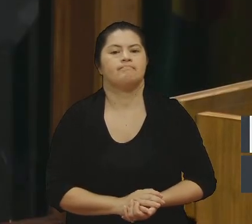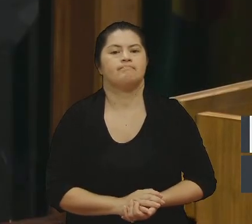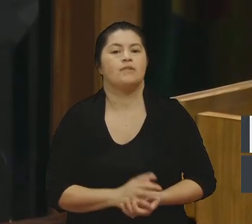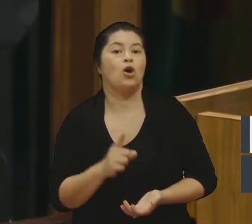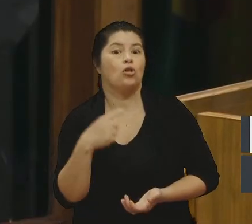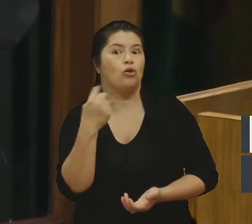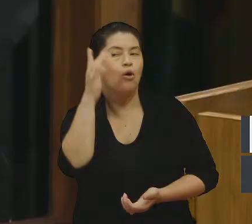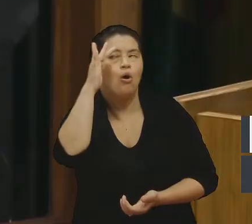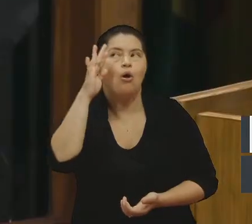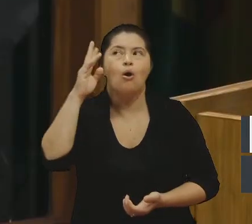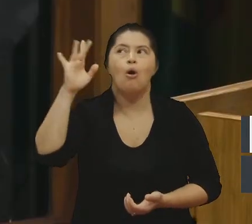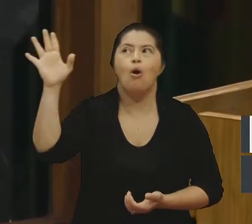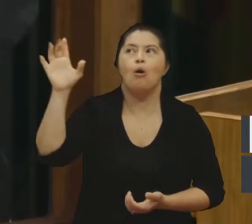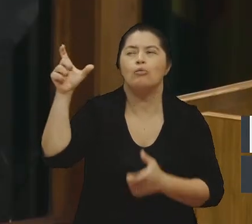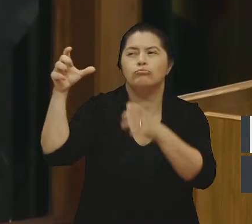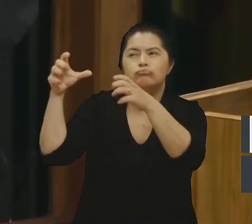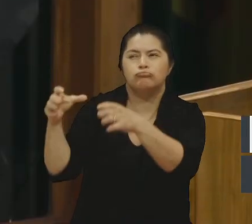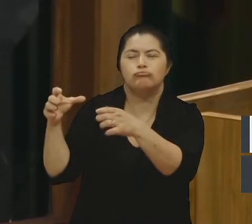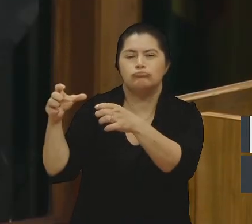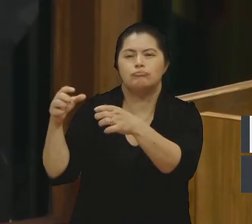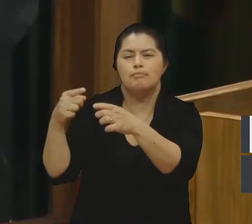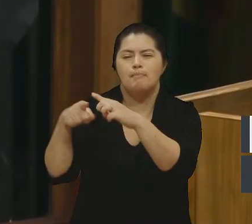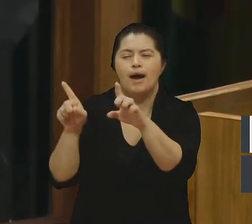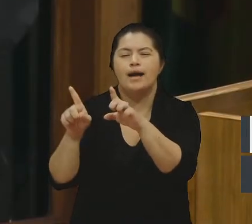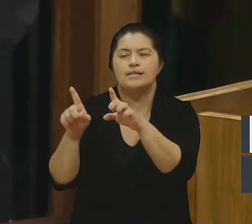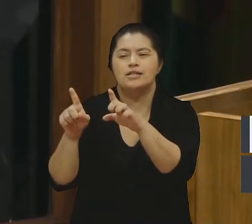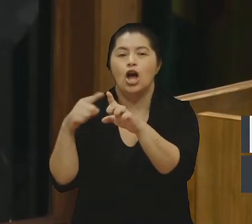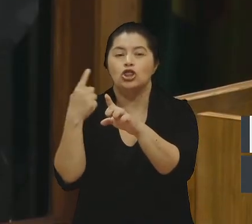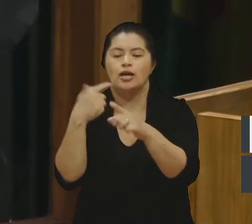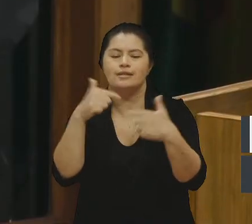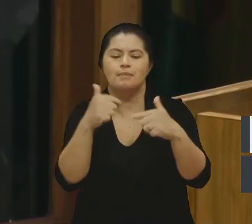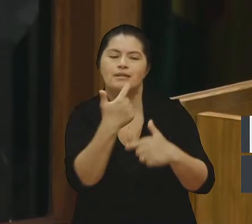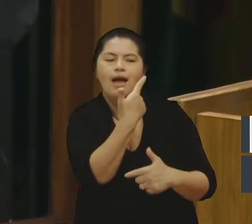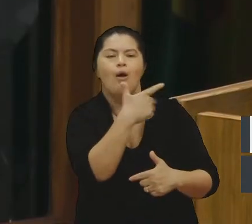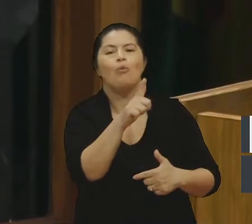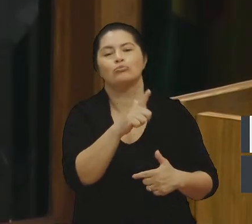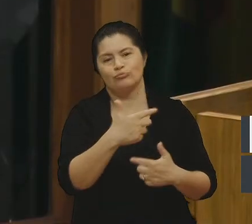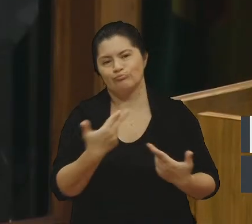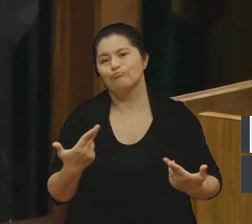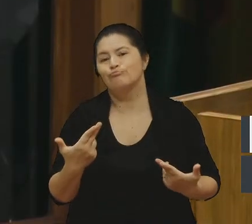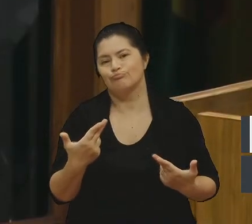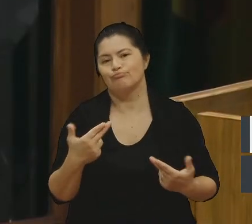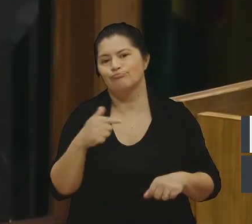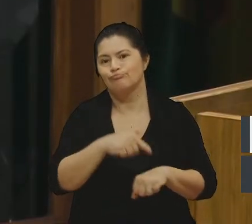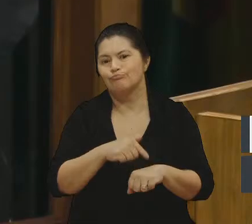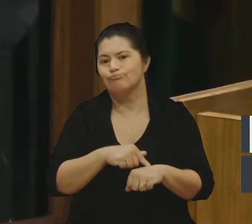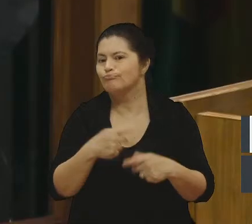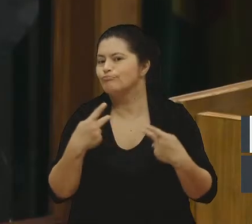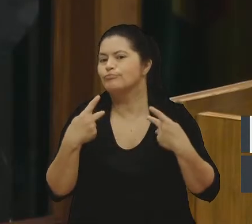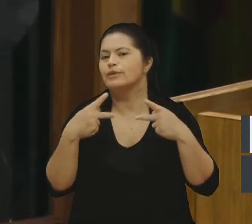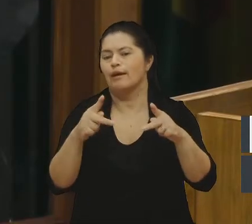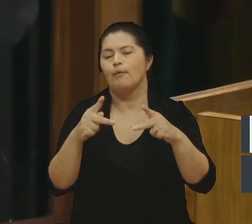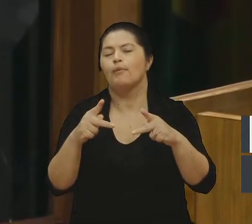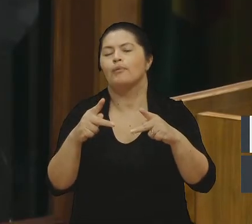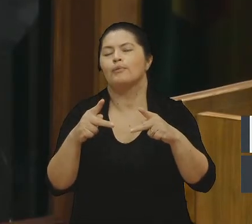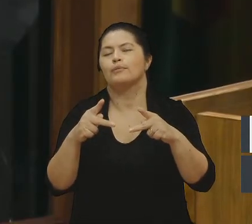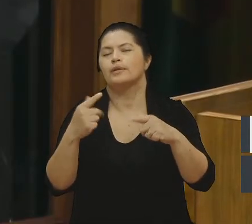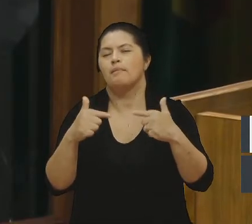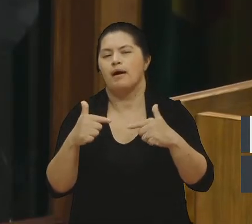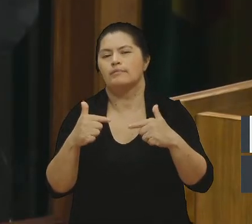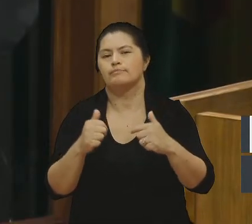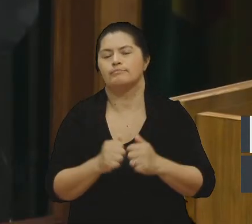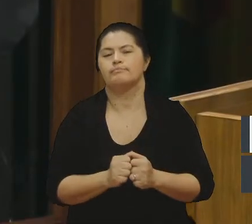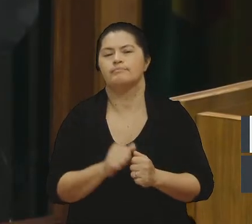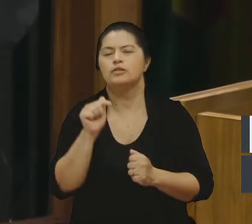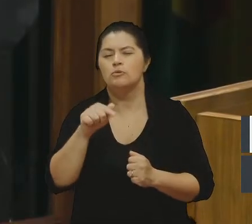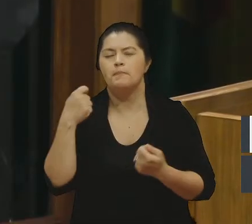nosso sonho é uma coisa, mas o que dá para fazer, o fruto do nosso trabalho, é outra. E entendam, é do seu trabalho. É do seu, é do que você faz, do